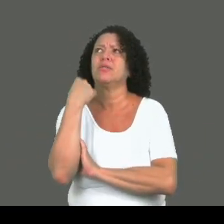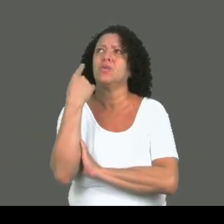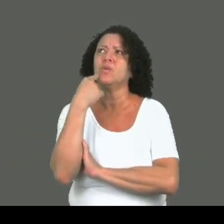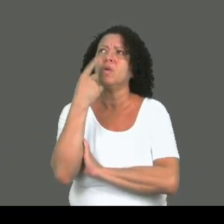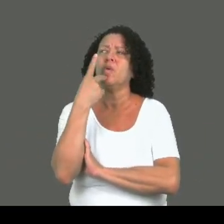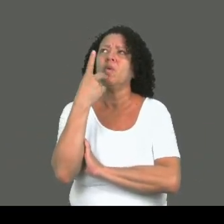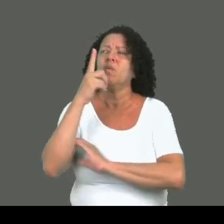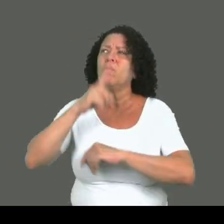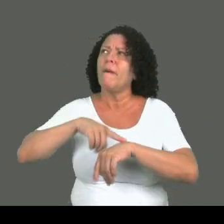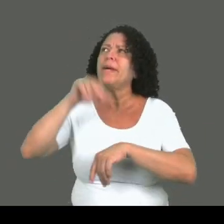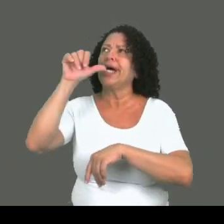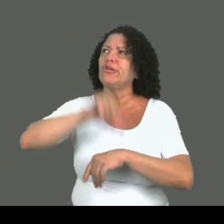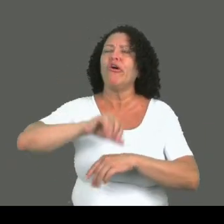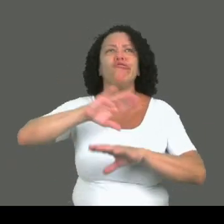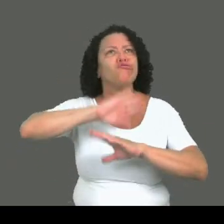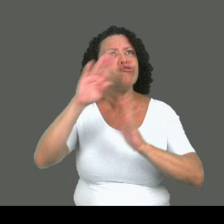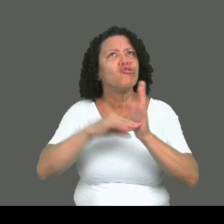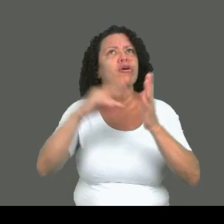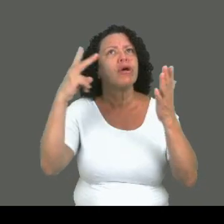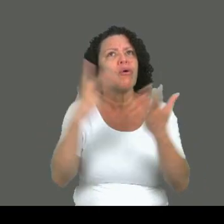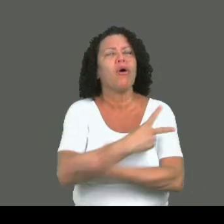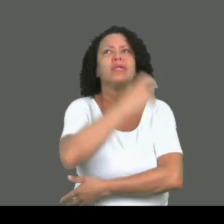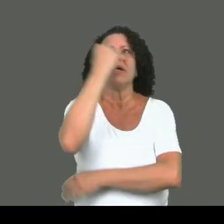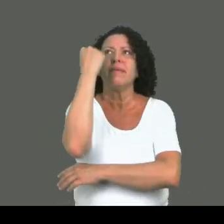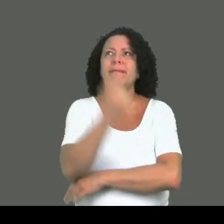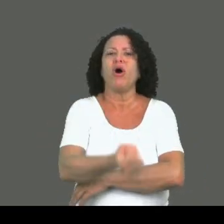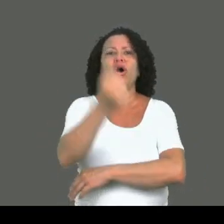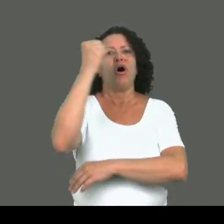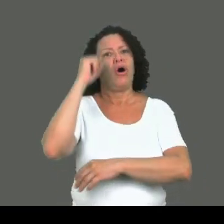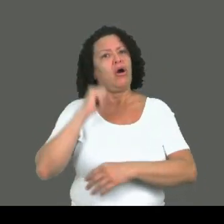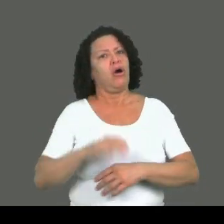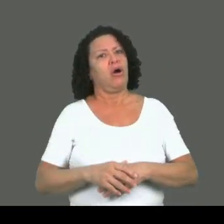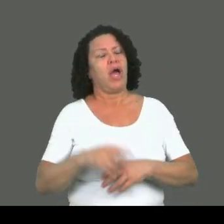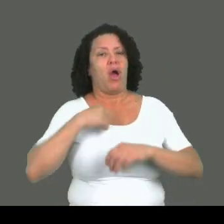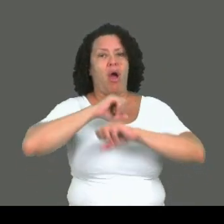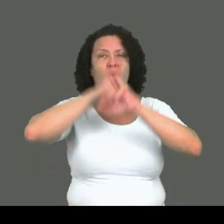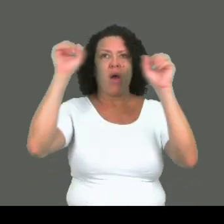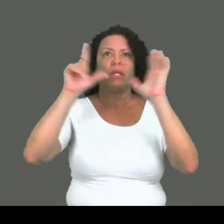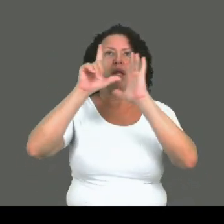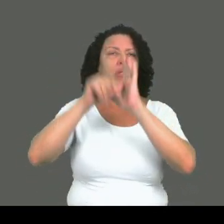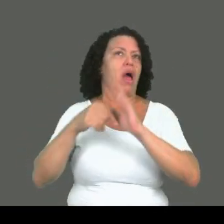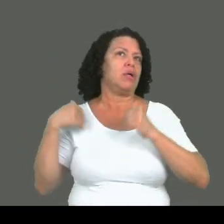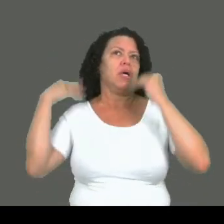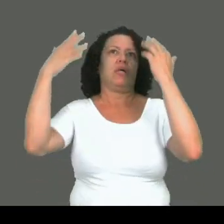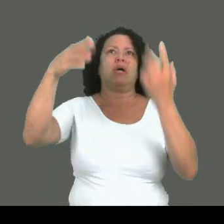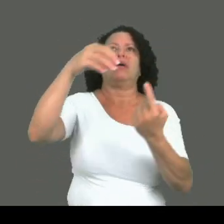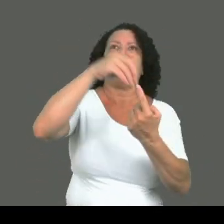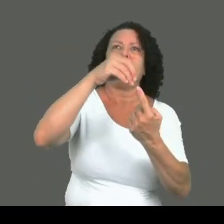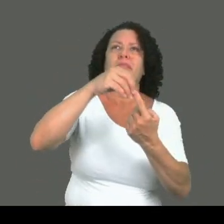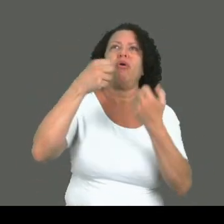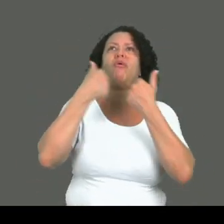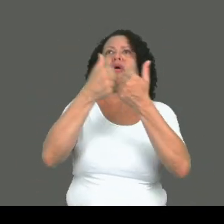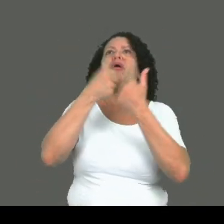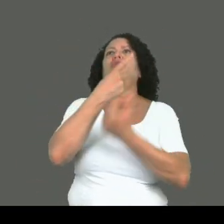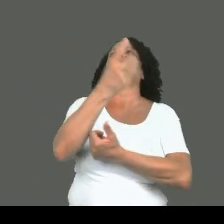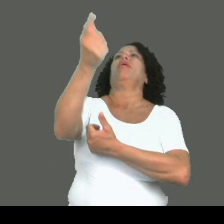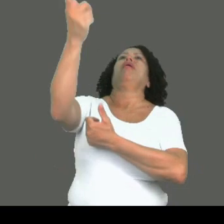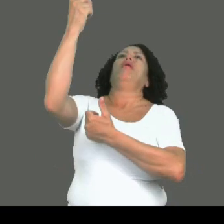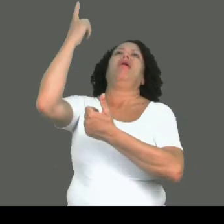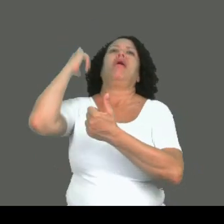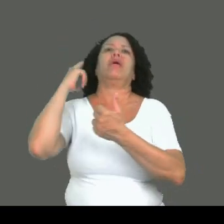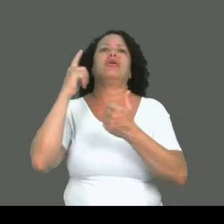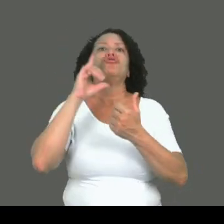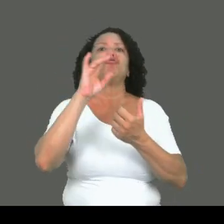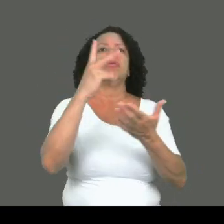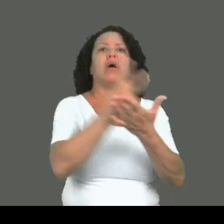fase ruim, tudo acontece, né? Tudo acontece ao mesmo tempo. Acordei atrasada, aí eu cheguei no ponto de ônibus, o ônibus tinha acabado de sair,